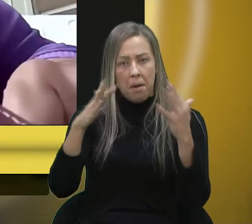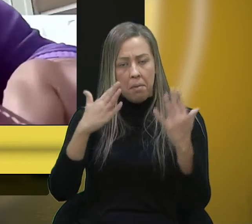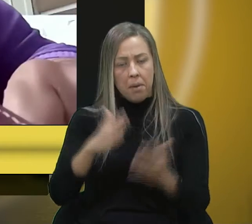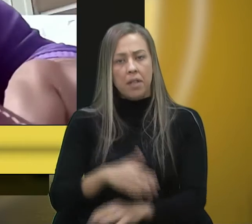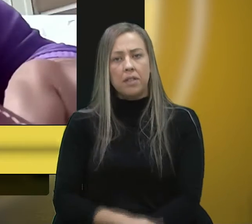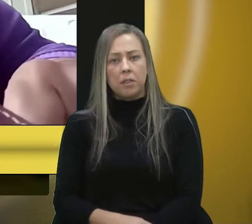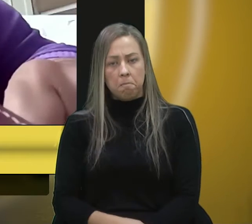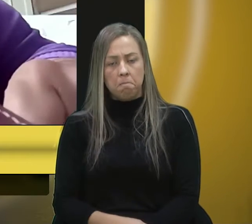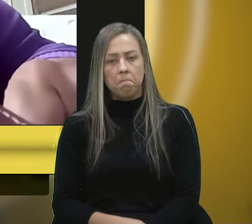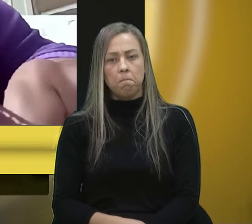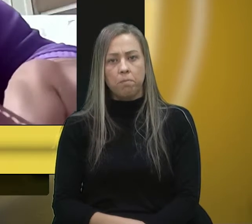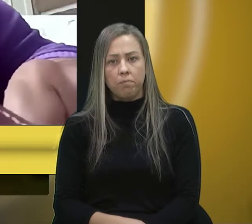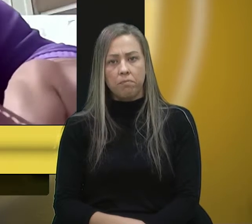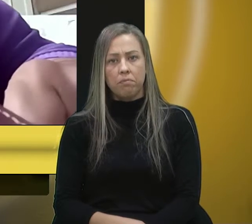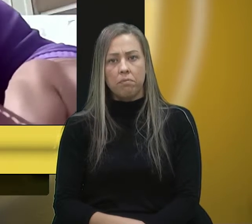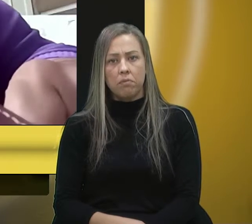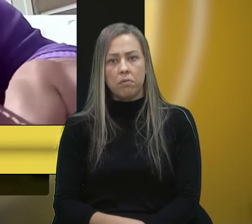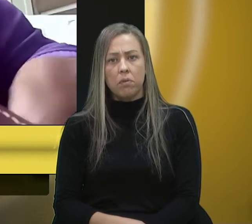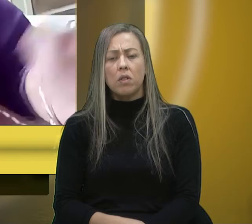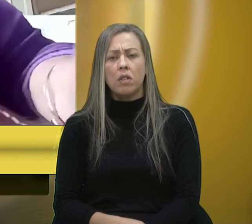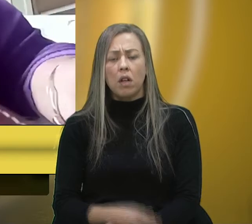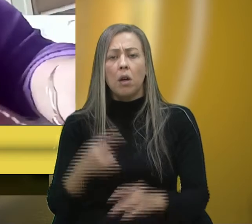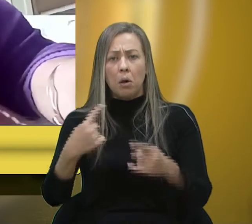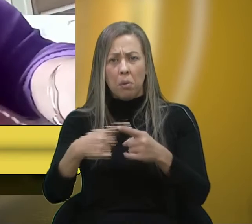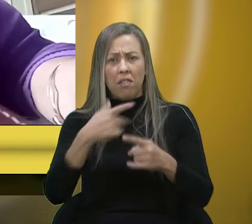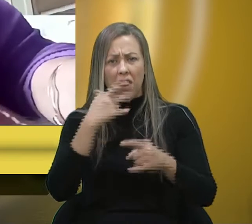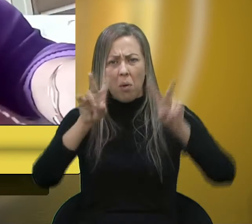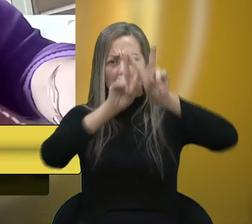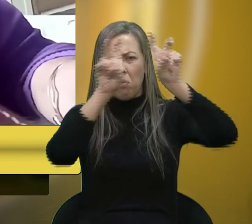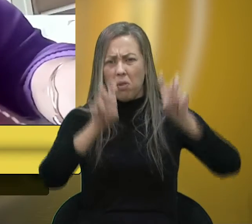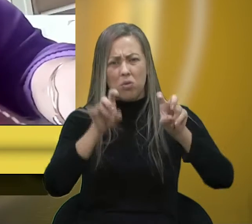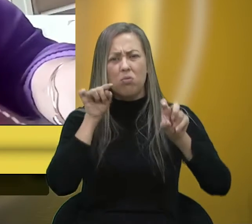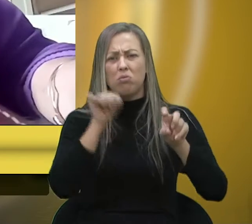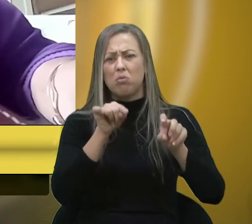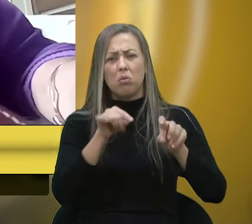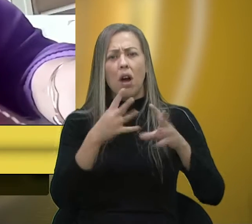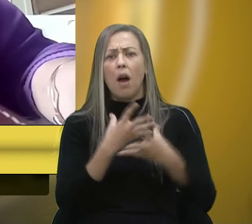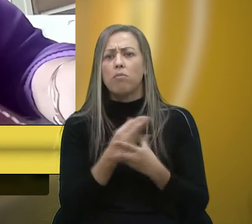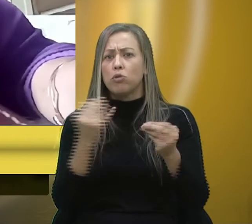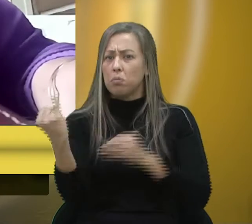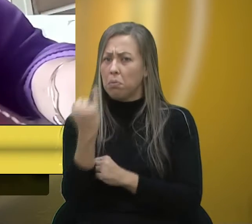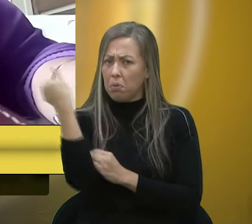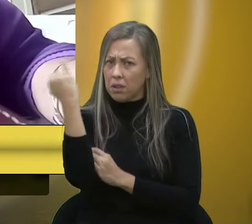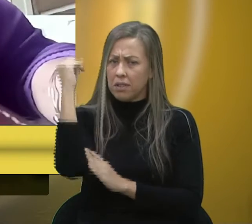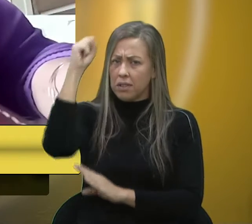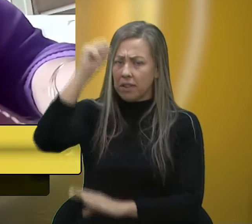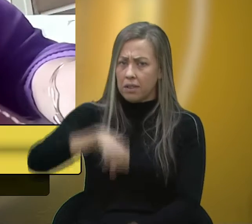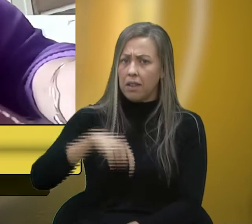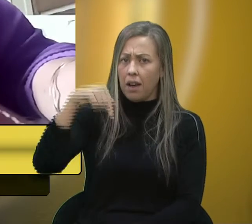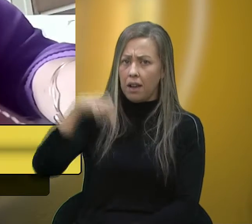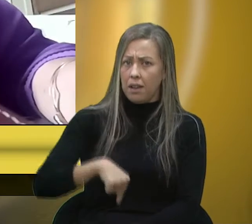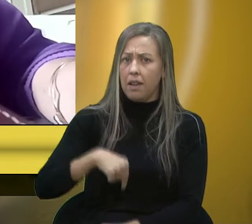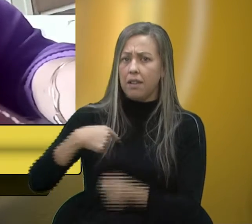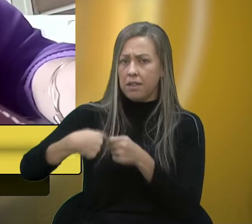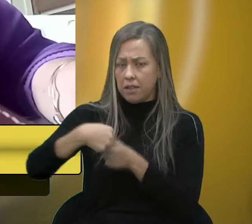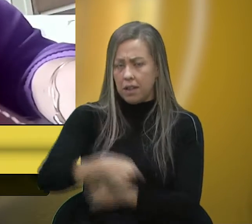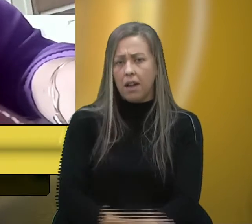pronunciamento. E por trazer esse um outro assunto de muita relevância aqui na nossa cidade.